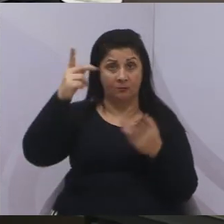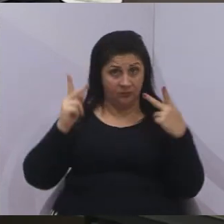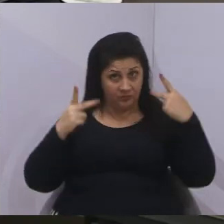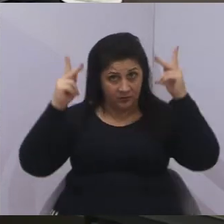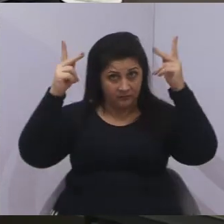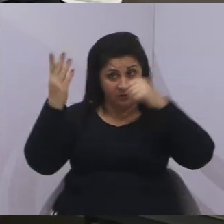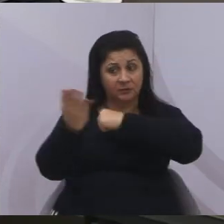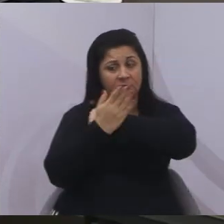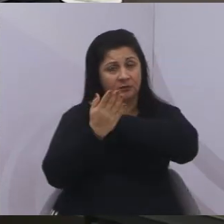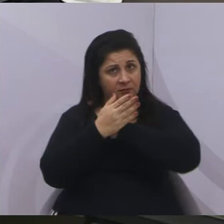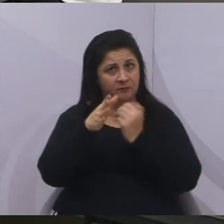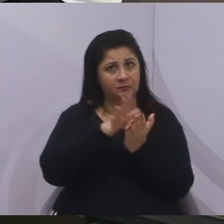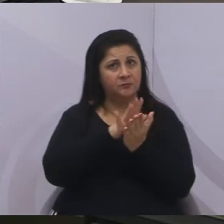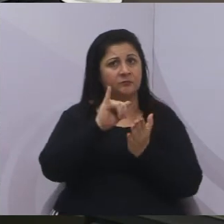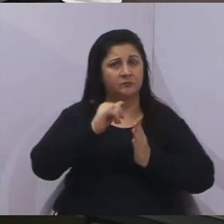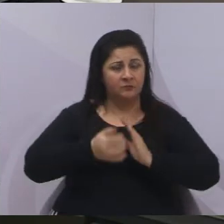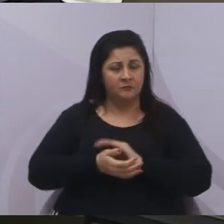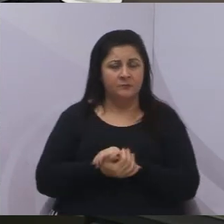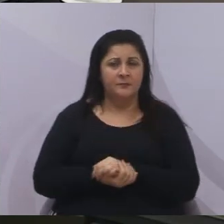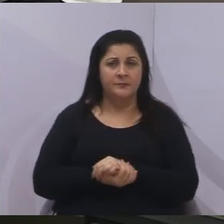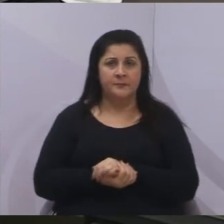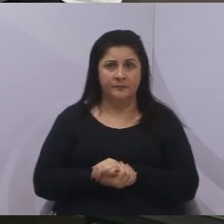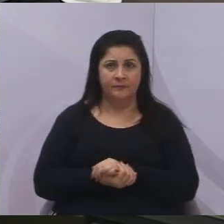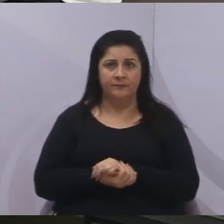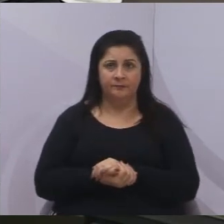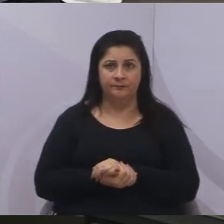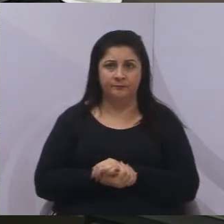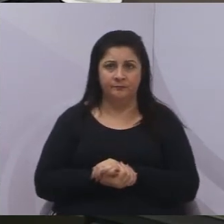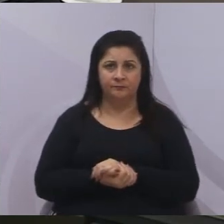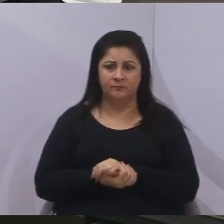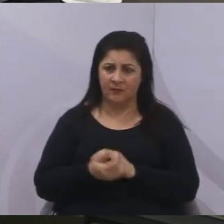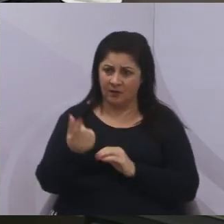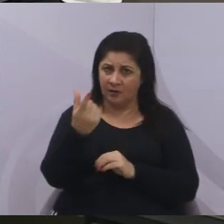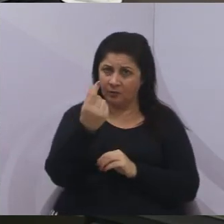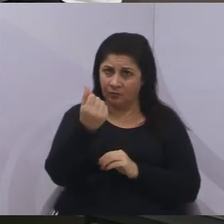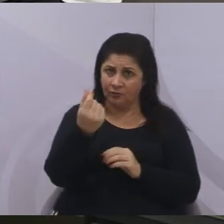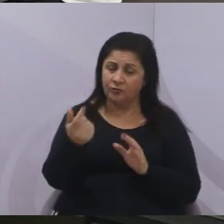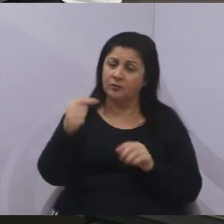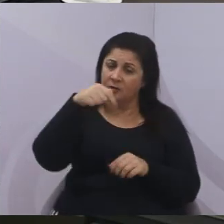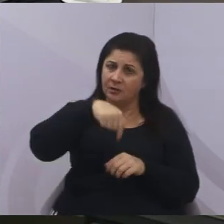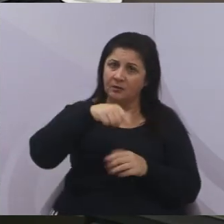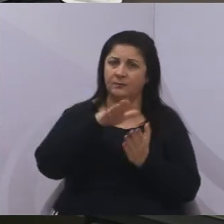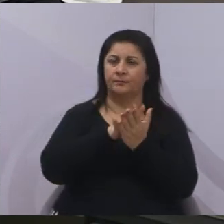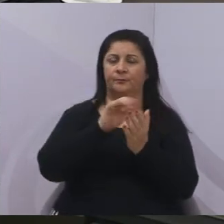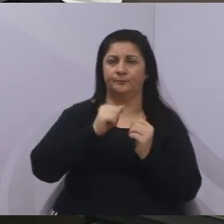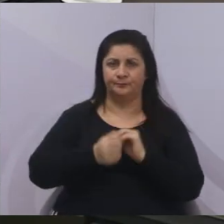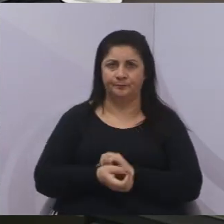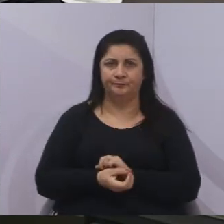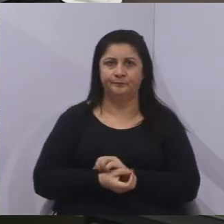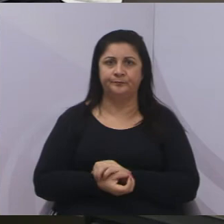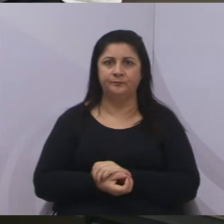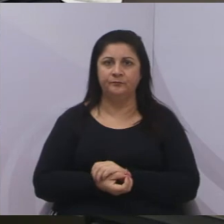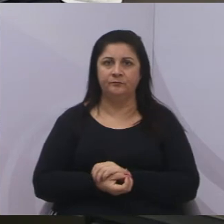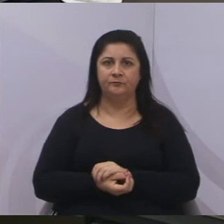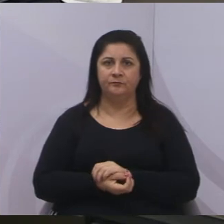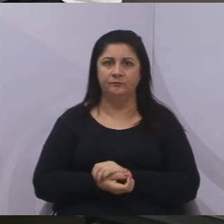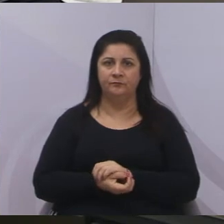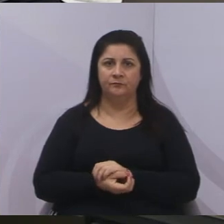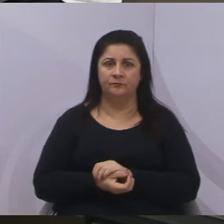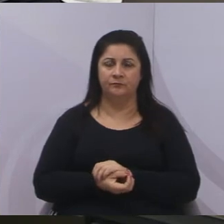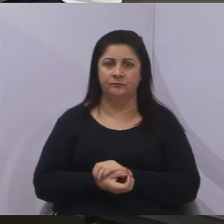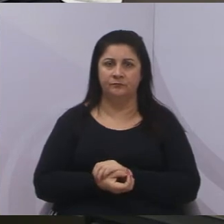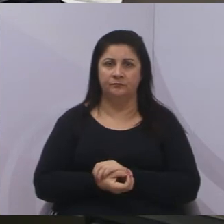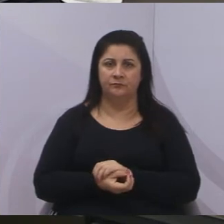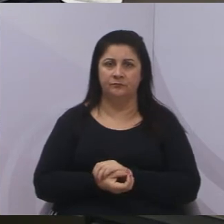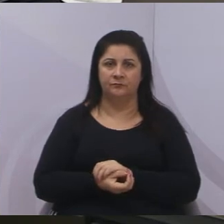Jacareí, com a saúde pública de Jacareí, trazendo emendas para a cidade de Jacareí. Não é uma função,